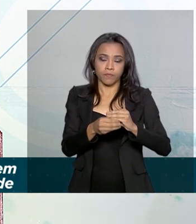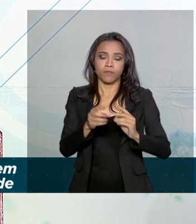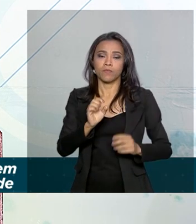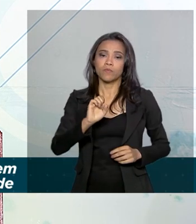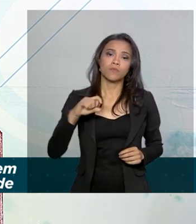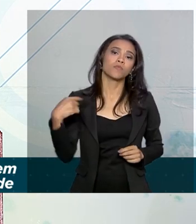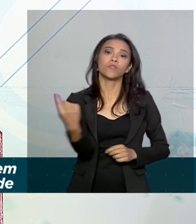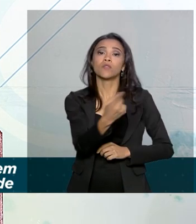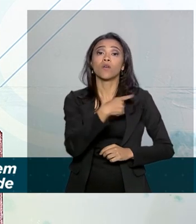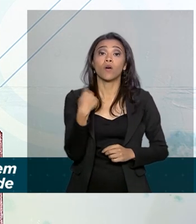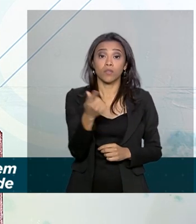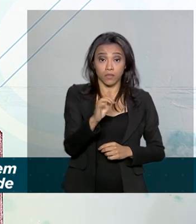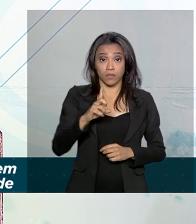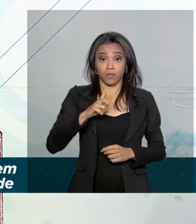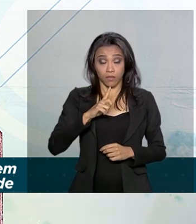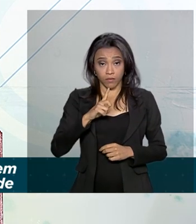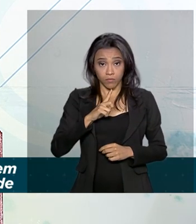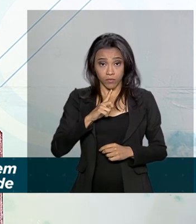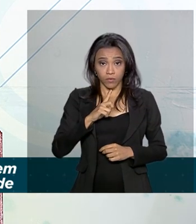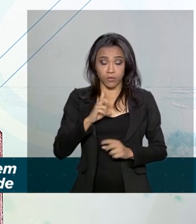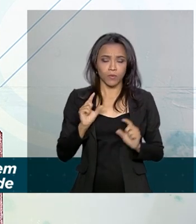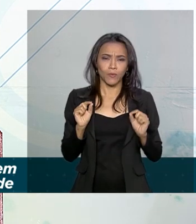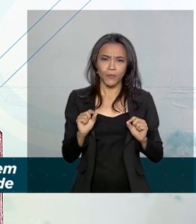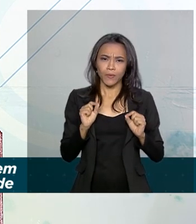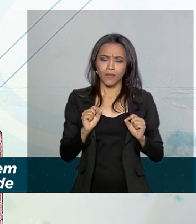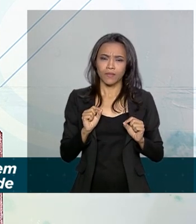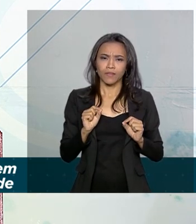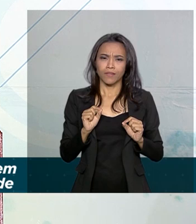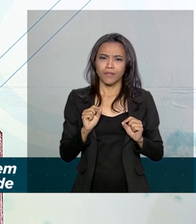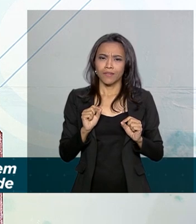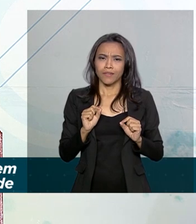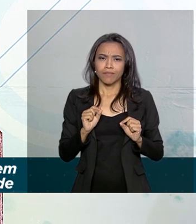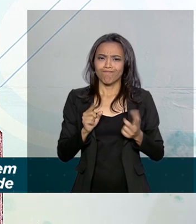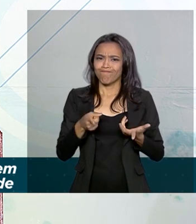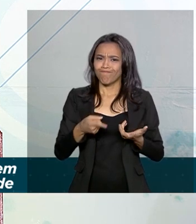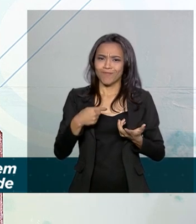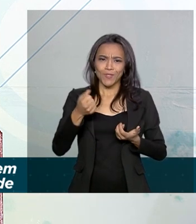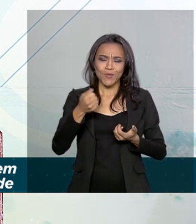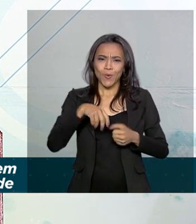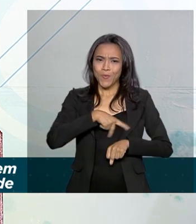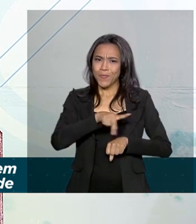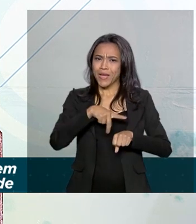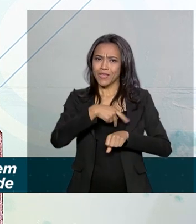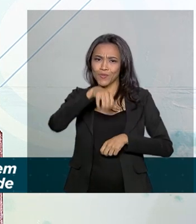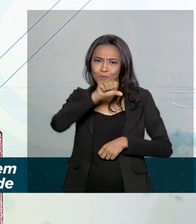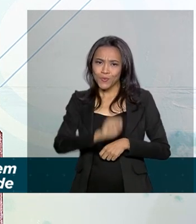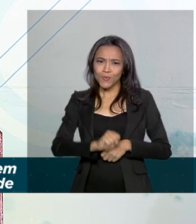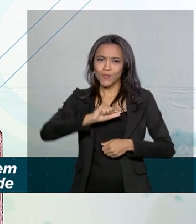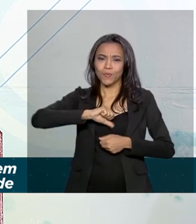nós temos uma relação muito boa com o país ao sul aqui, a Argentina.